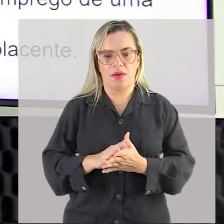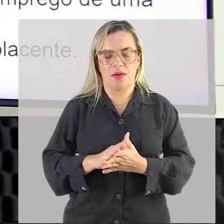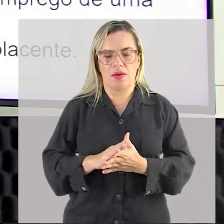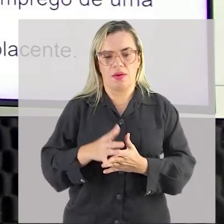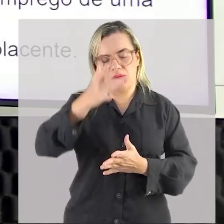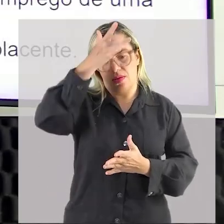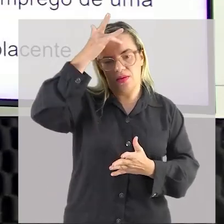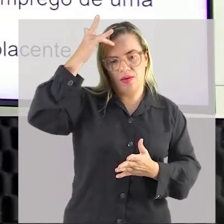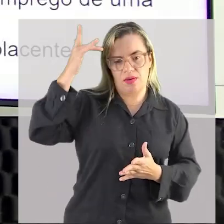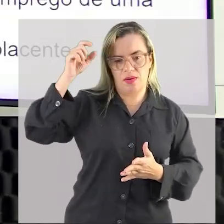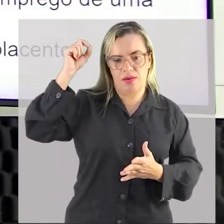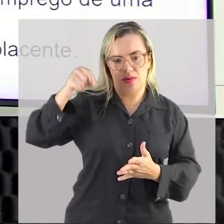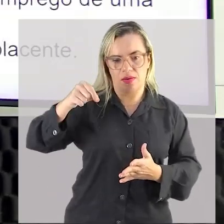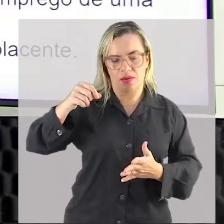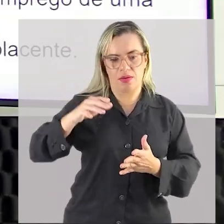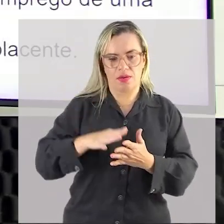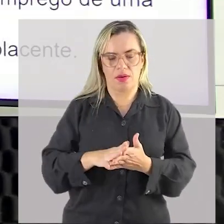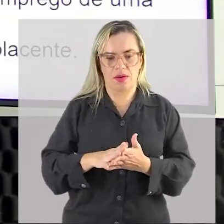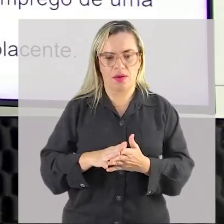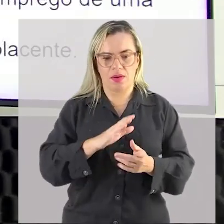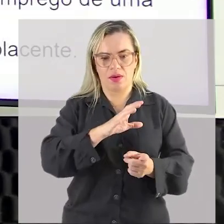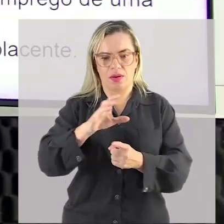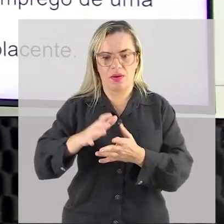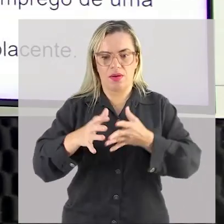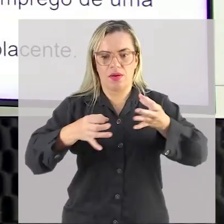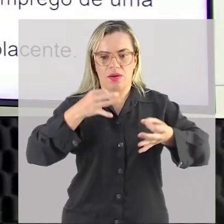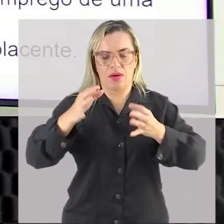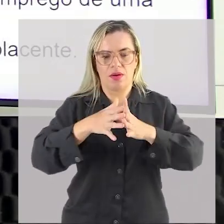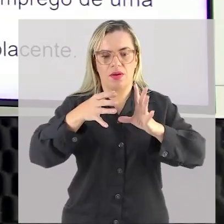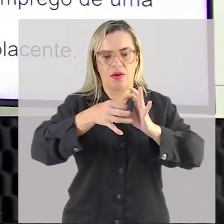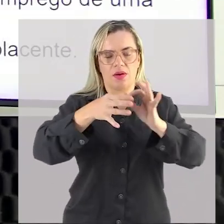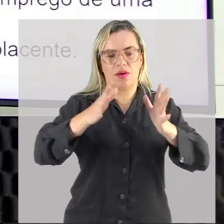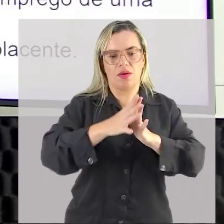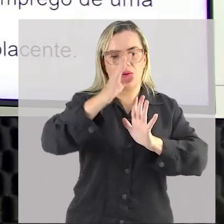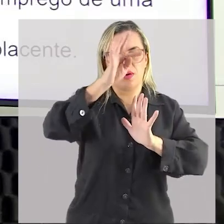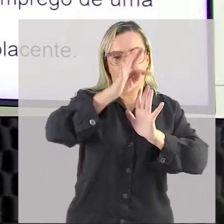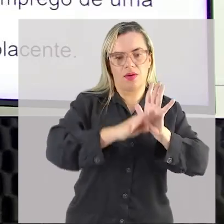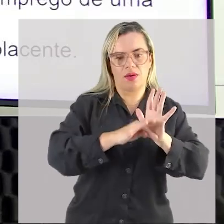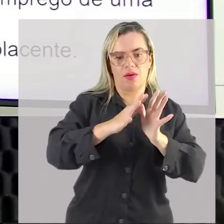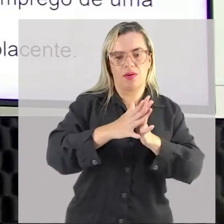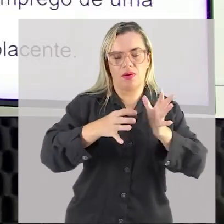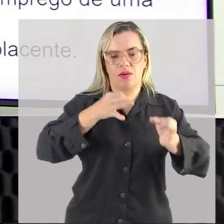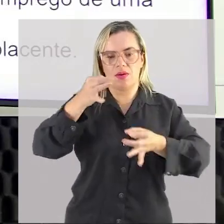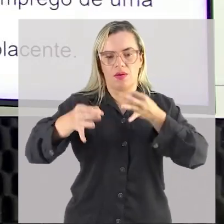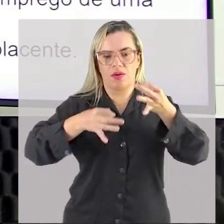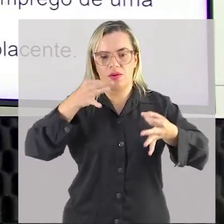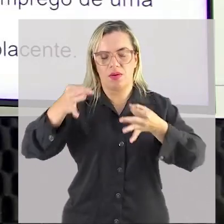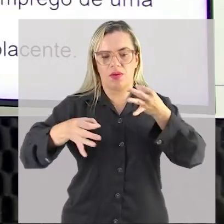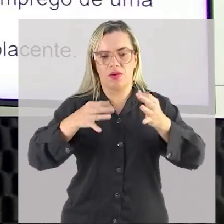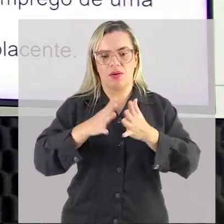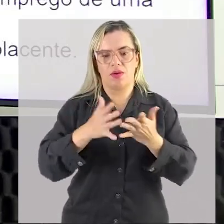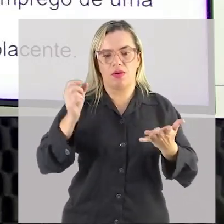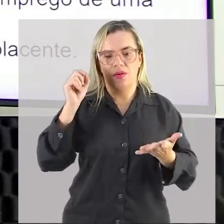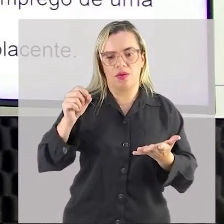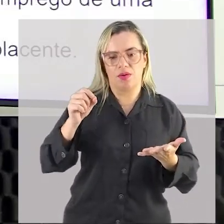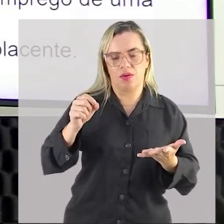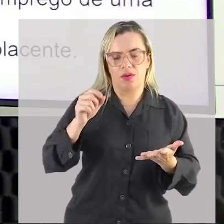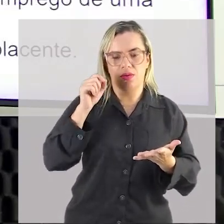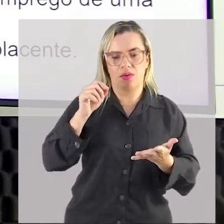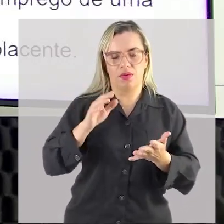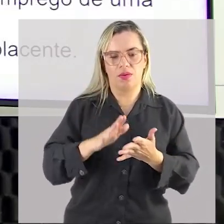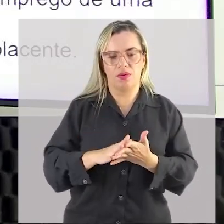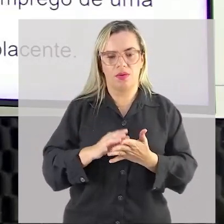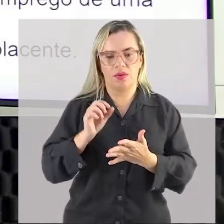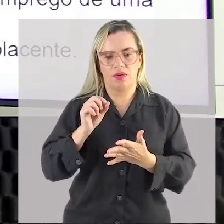essa pessoa né esse texto aqui foi publicado e ele está argum ele Tá sustentado por argumentos então